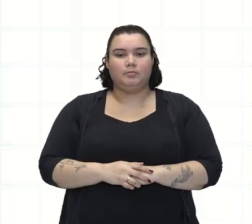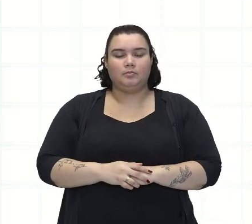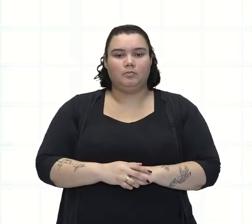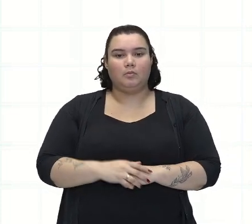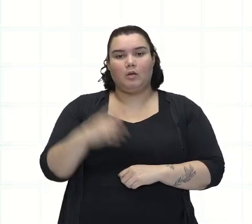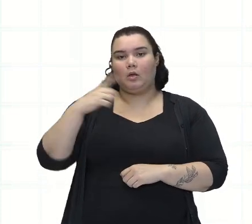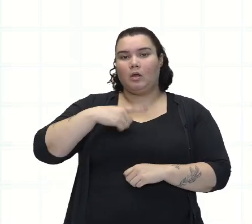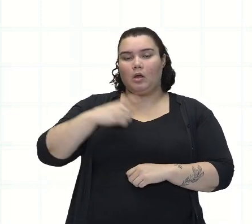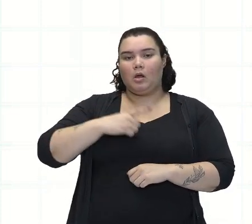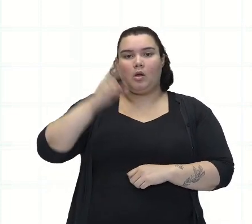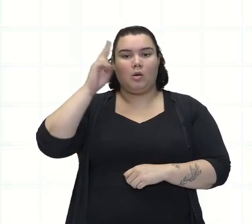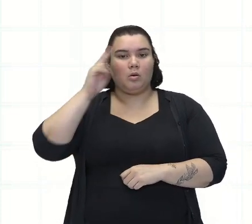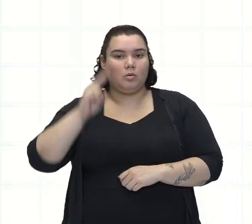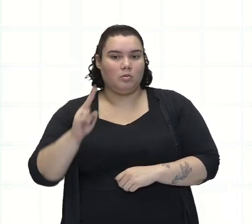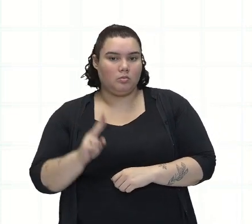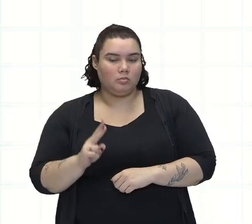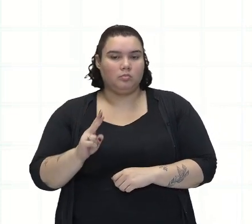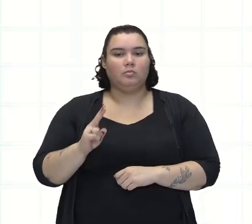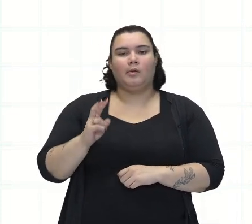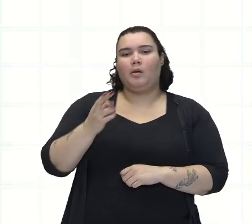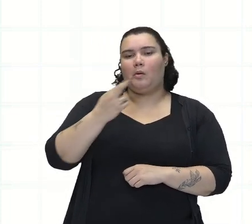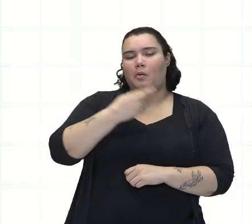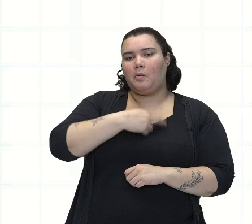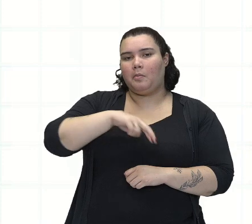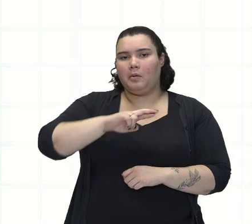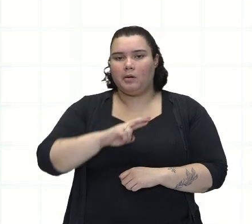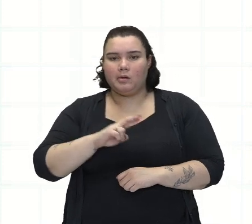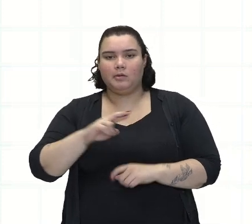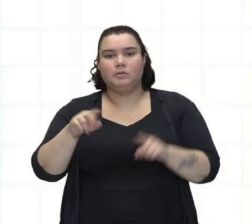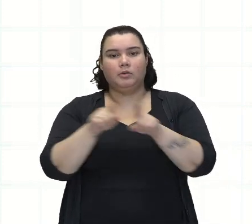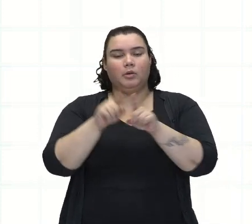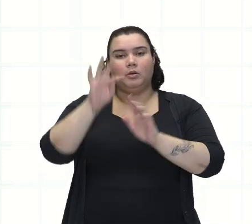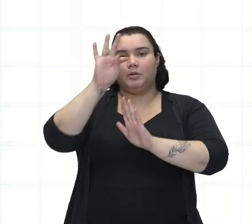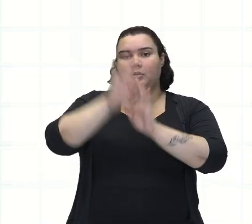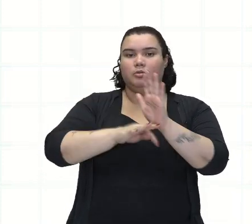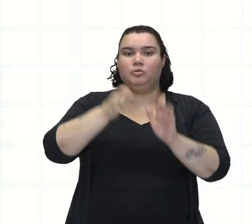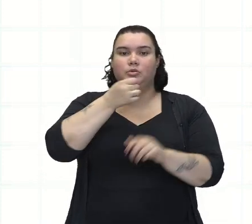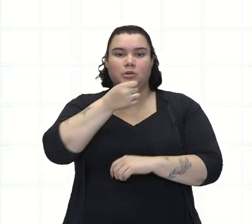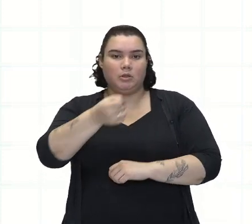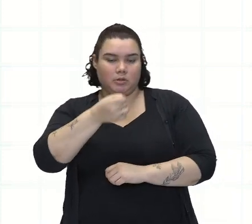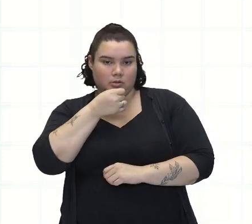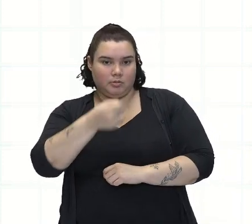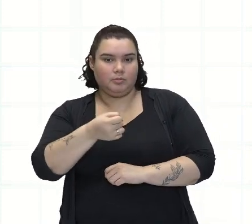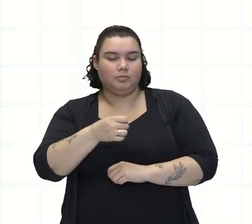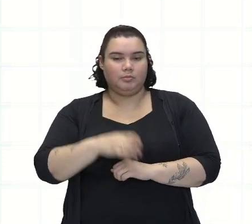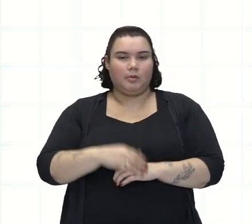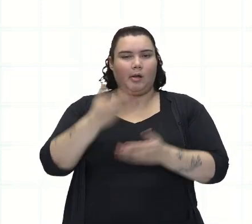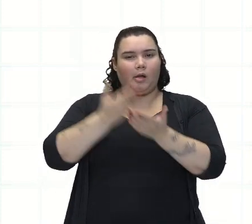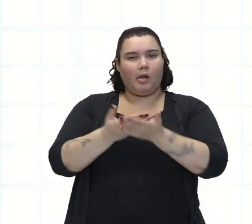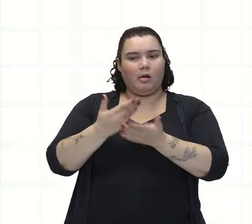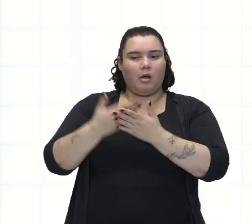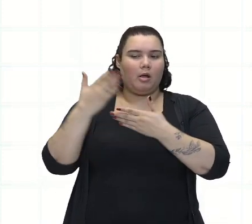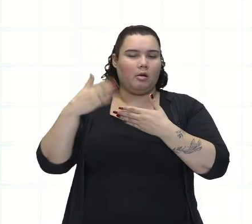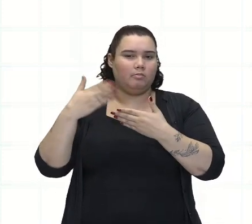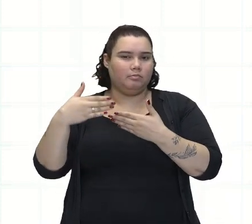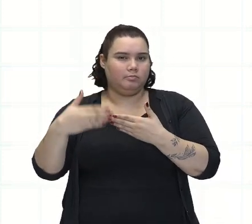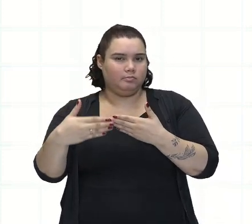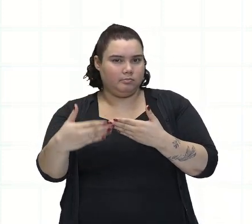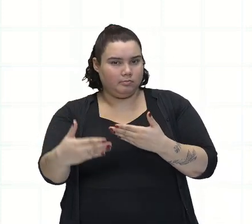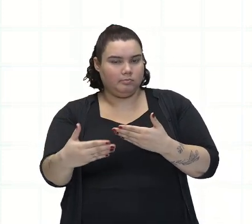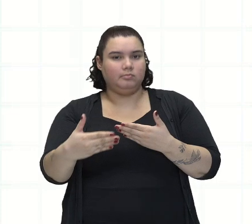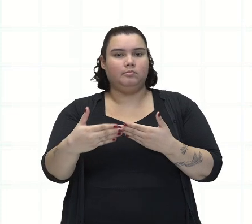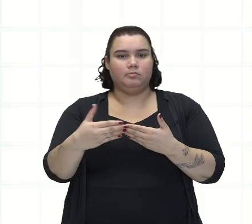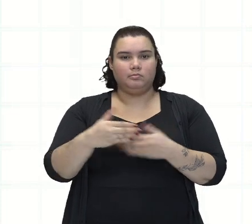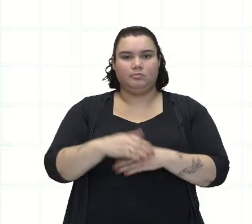o conto, crônicas, romance e texto jornalístico. Durante as aulas, nas